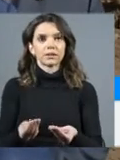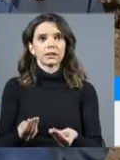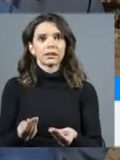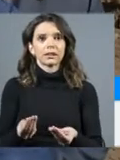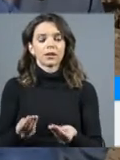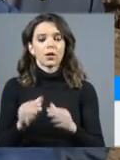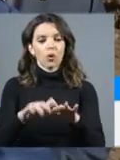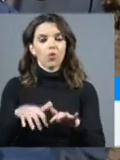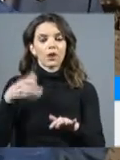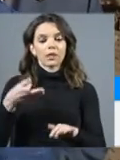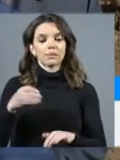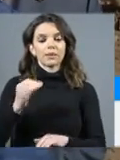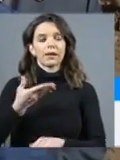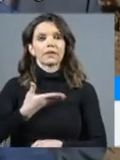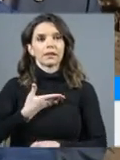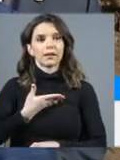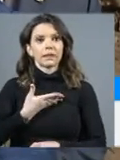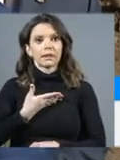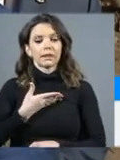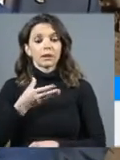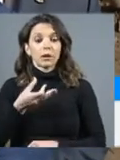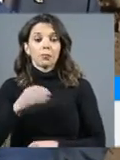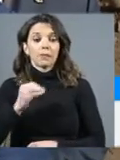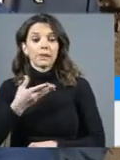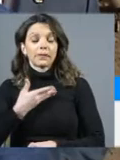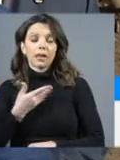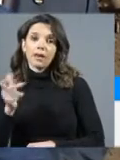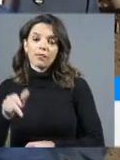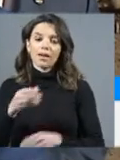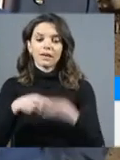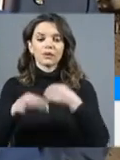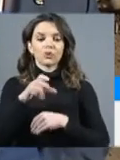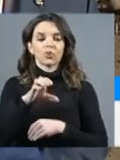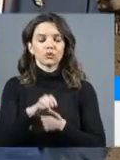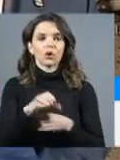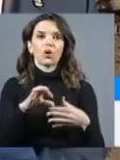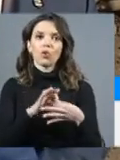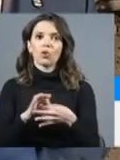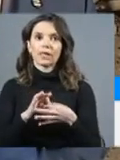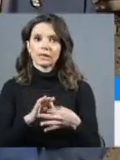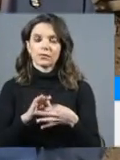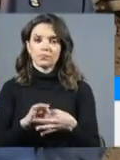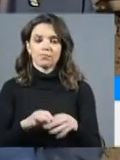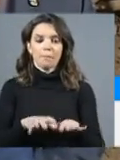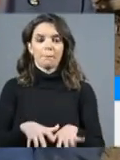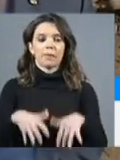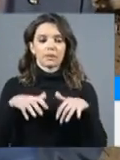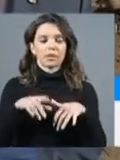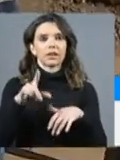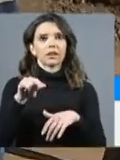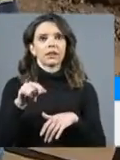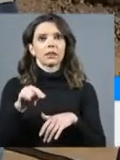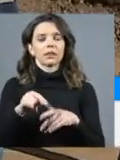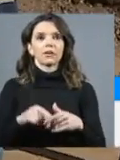PSD foi o PSD se apresentar às eleições regionais num quadro de coligação, coligação parlamentar e coligação